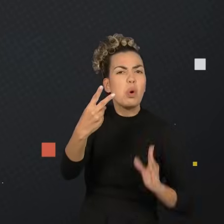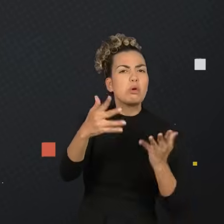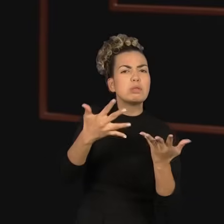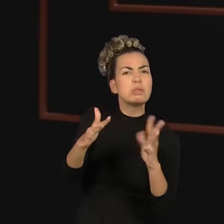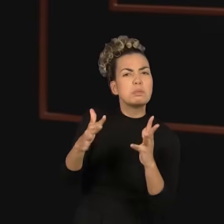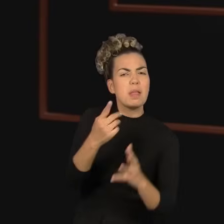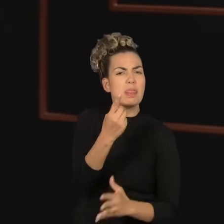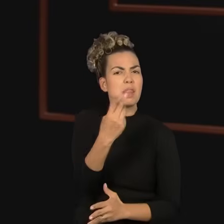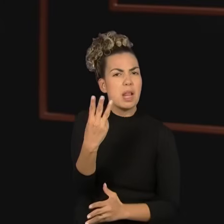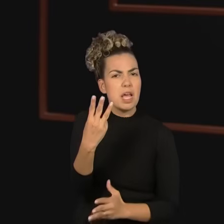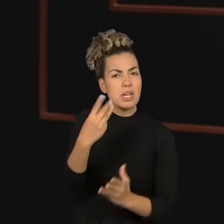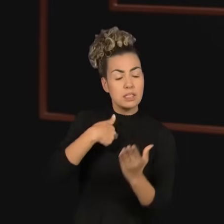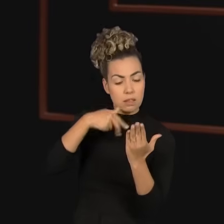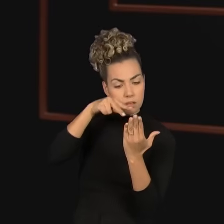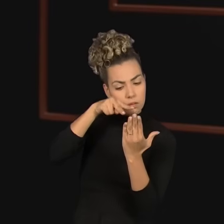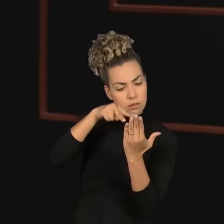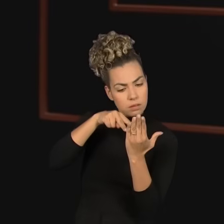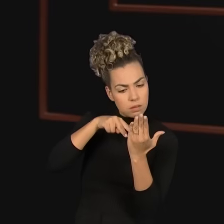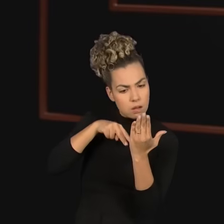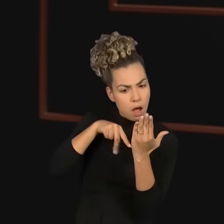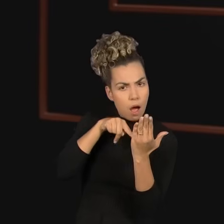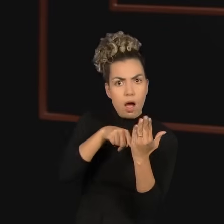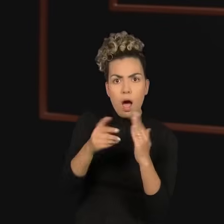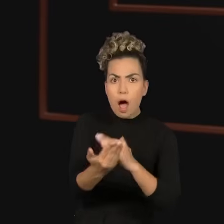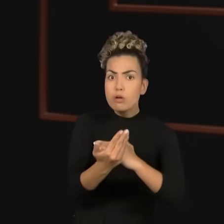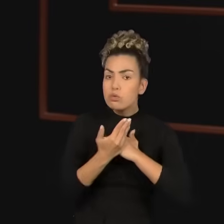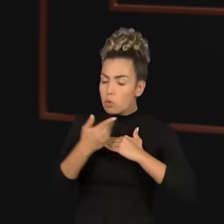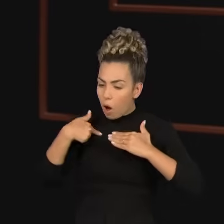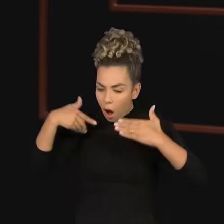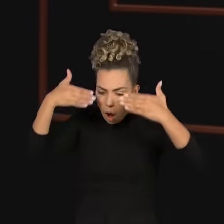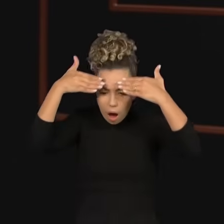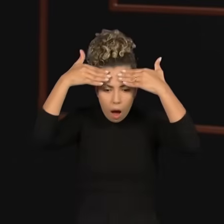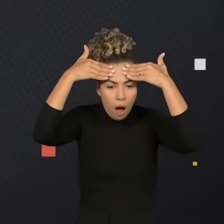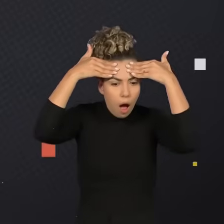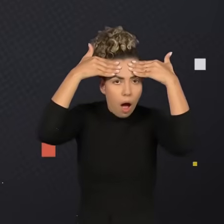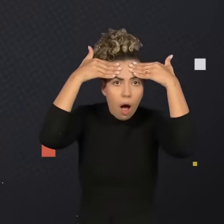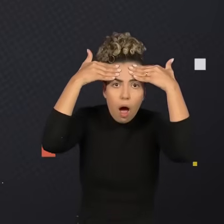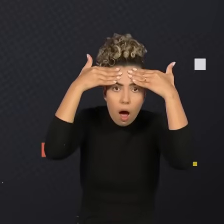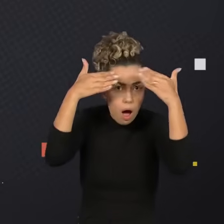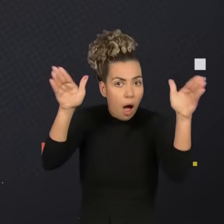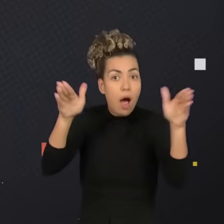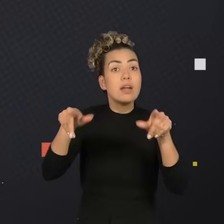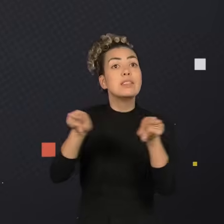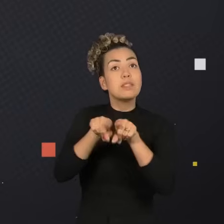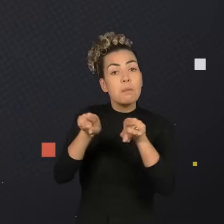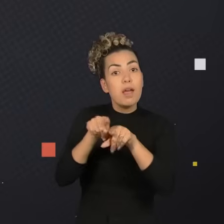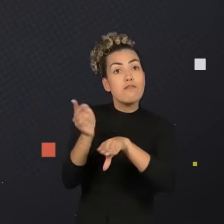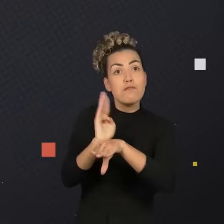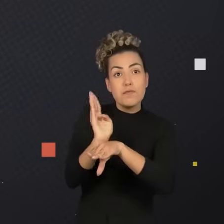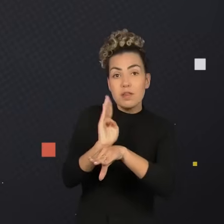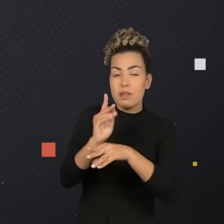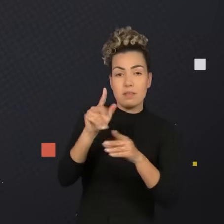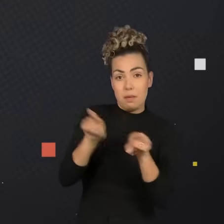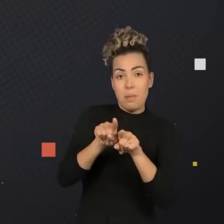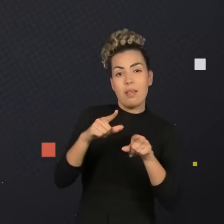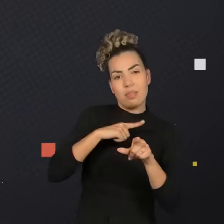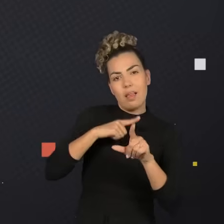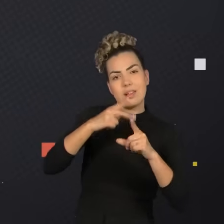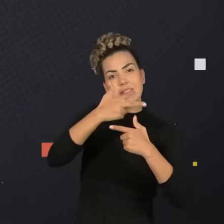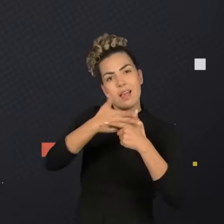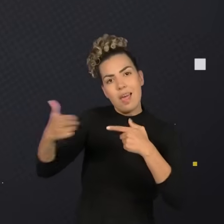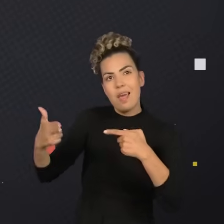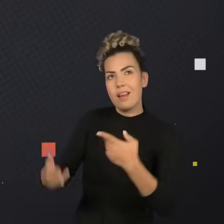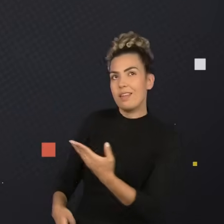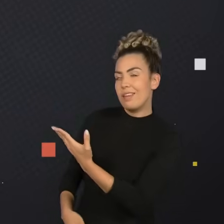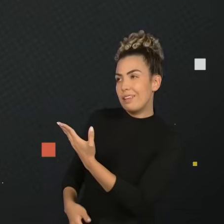minha cabeça, assim. E tem uma cena no filme O Último Tango em Paris, dele falando